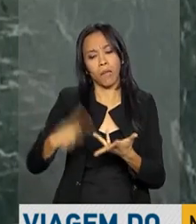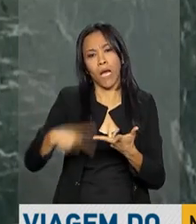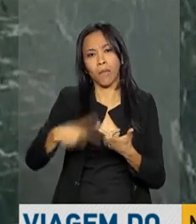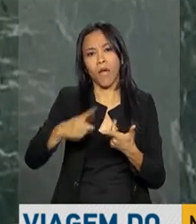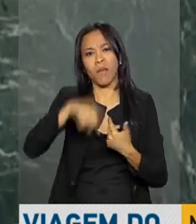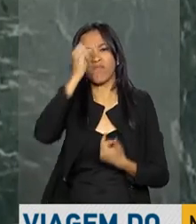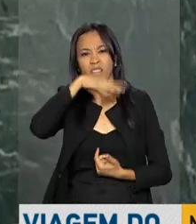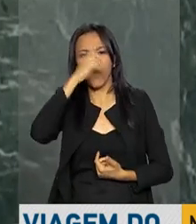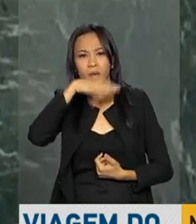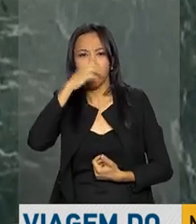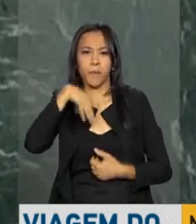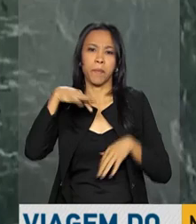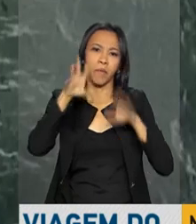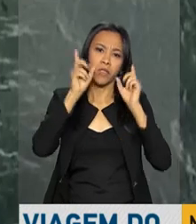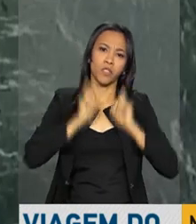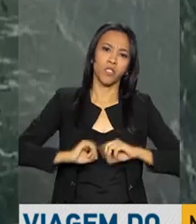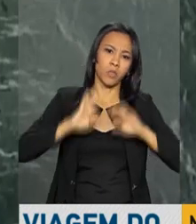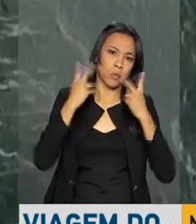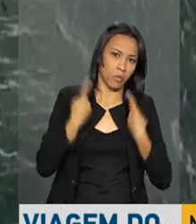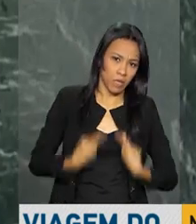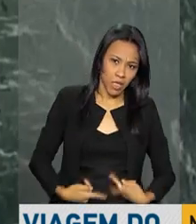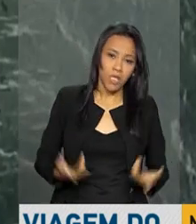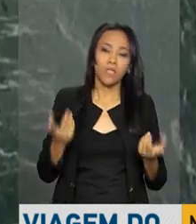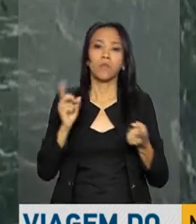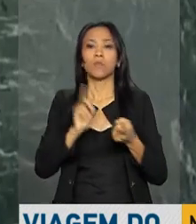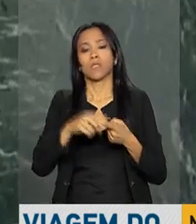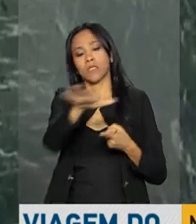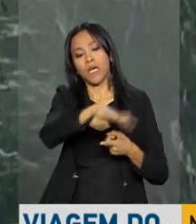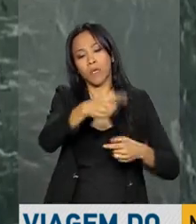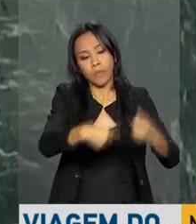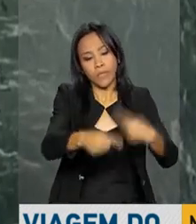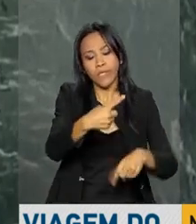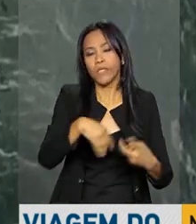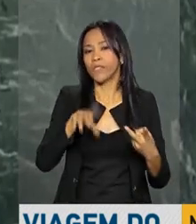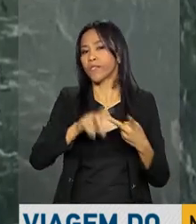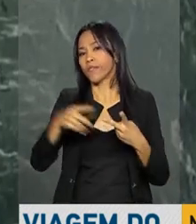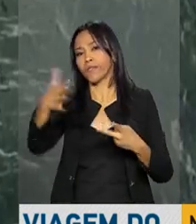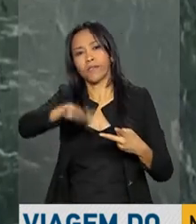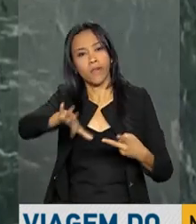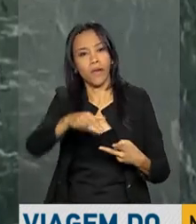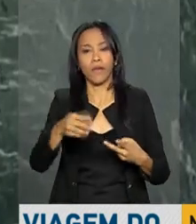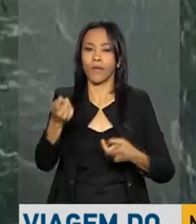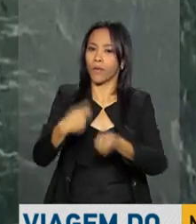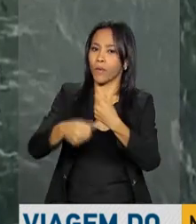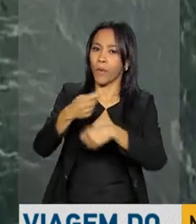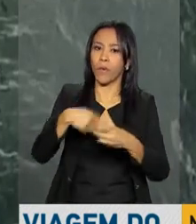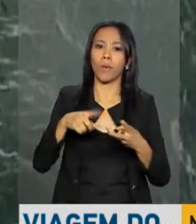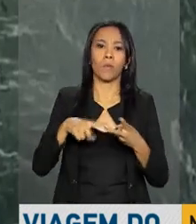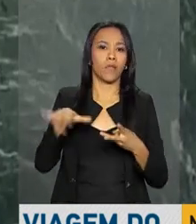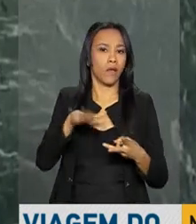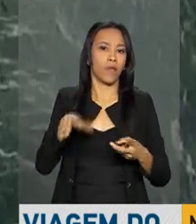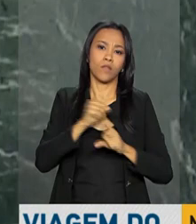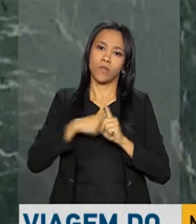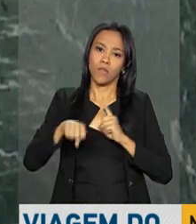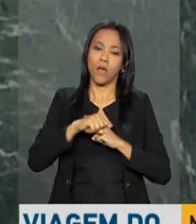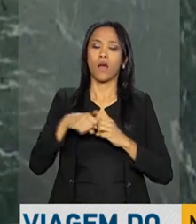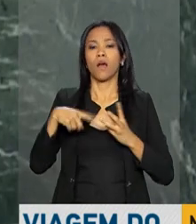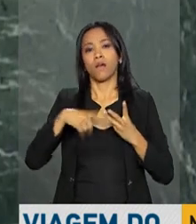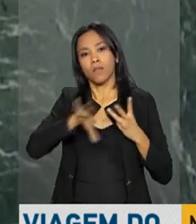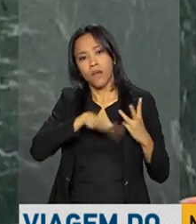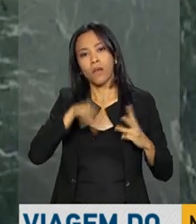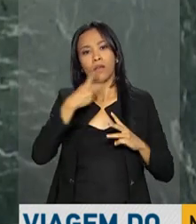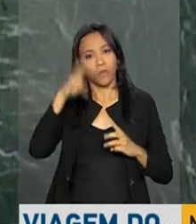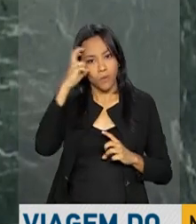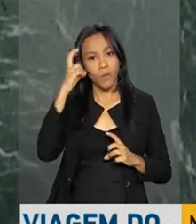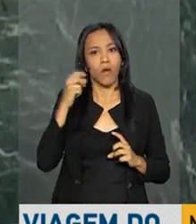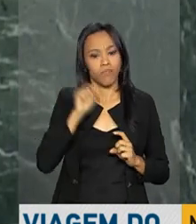mundo, tanto dos direitos civis e políticos, quanto dos direitos econômicos, sociais e culturais. Em